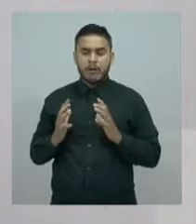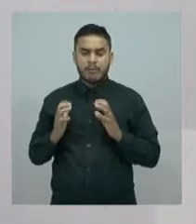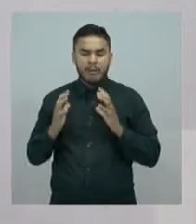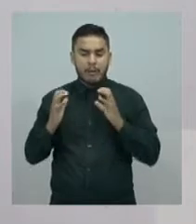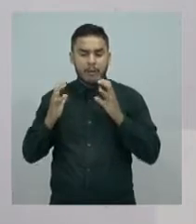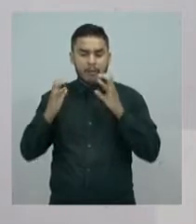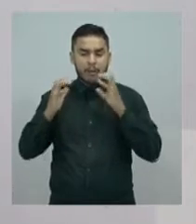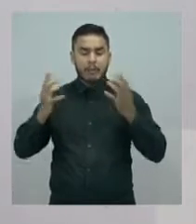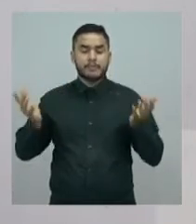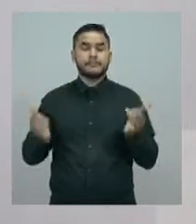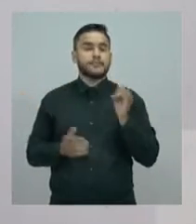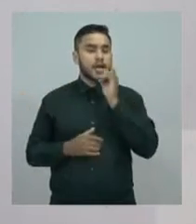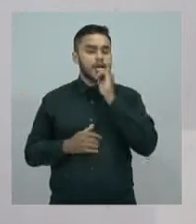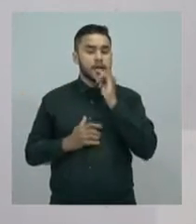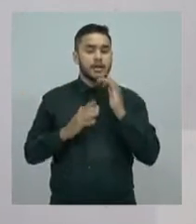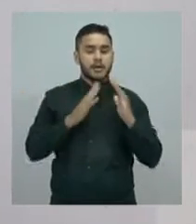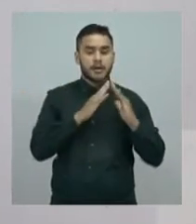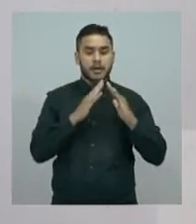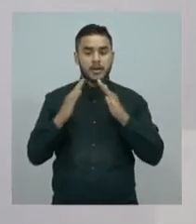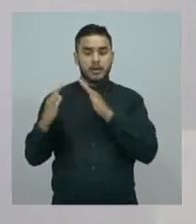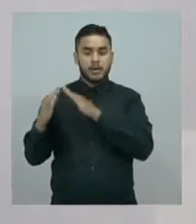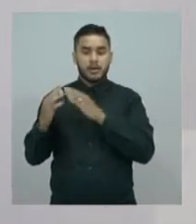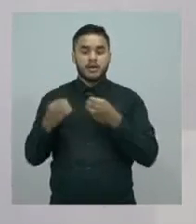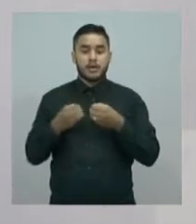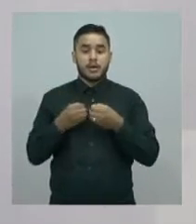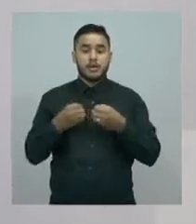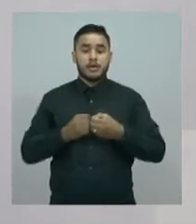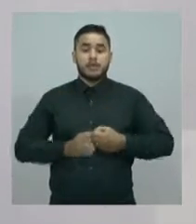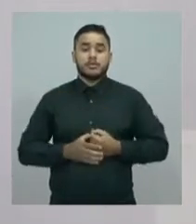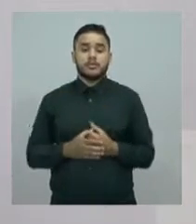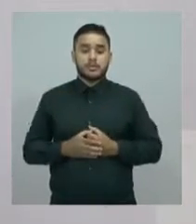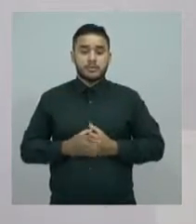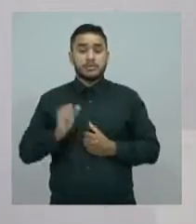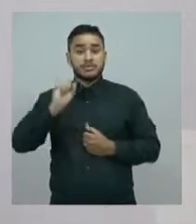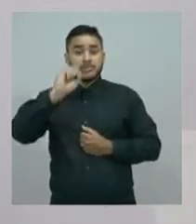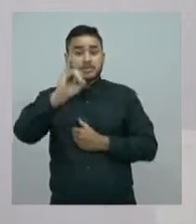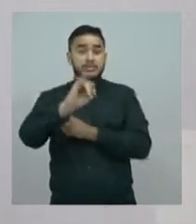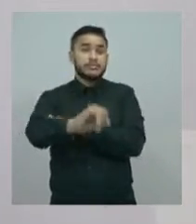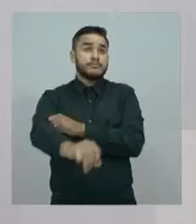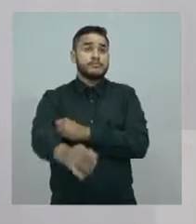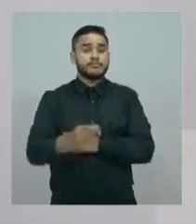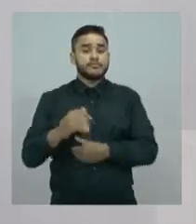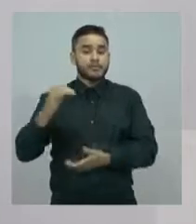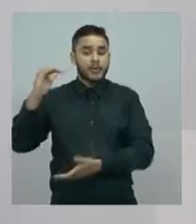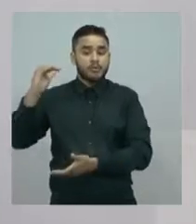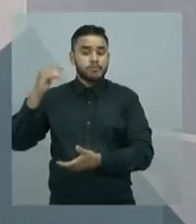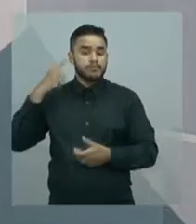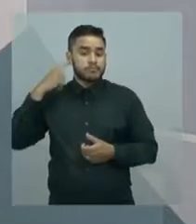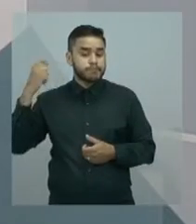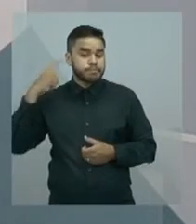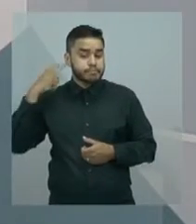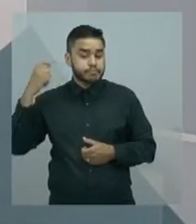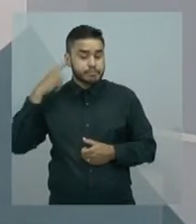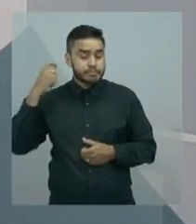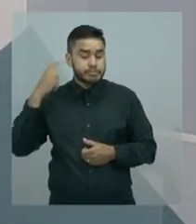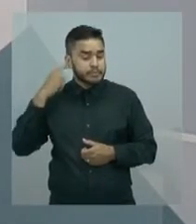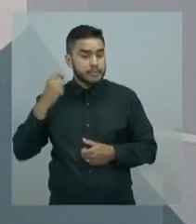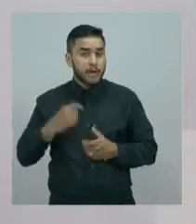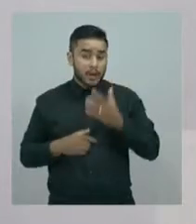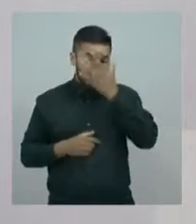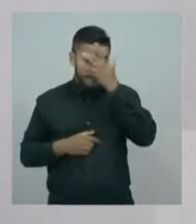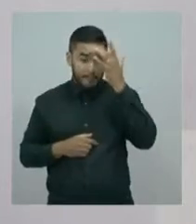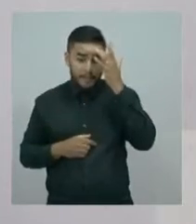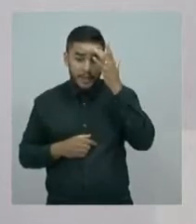muito briga de vizinho. O vizinho que bota o som alto ali para o outro vizinho, muito recorrente, perturbando, né?